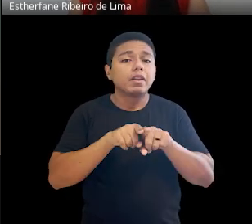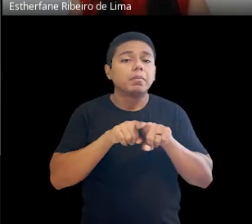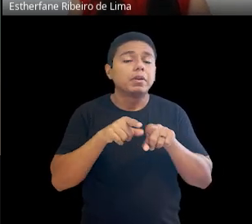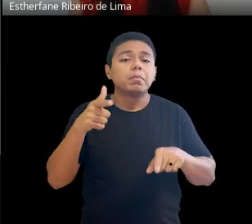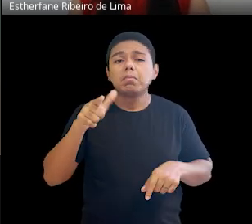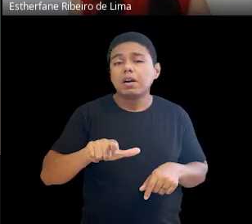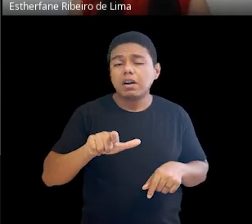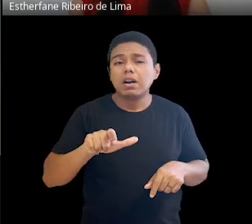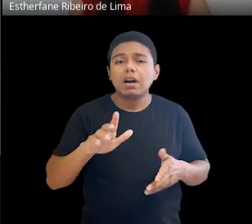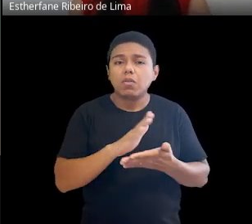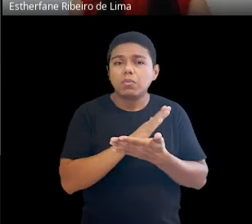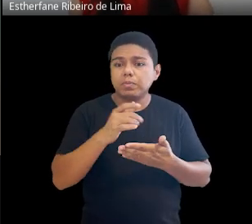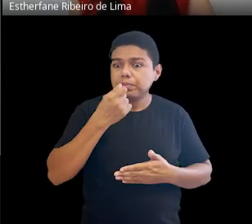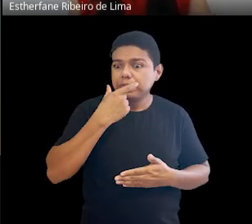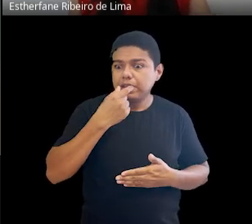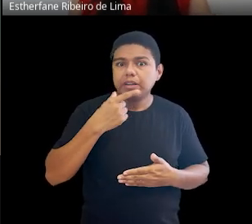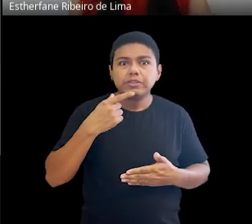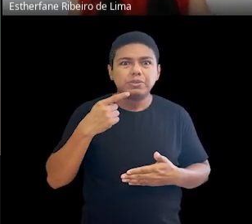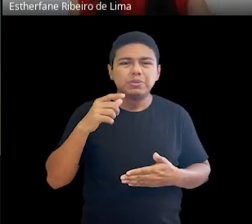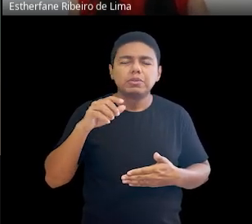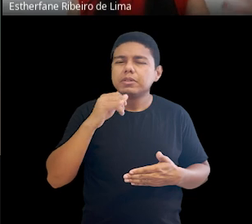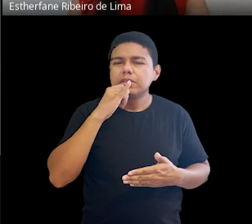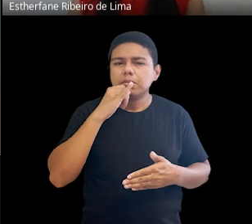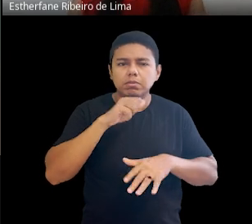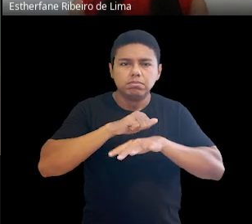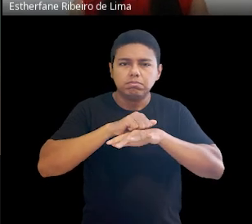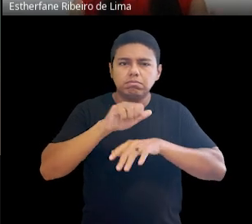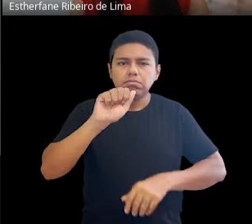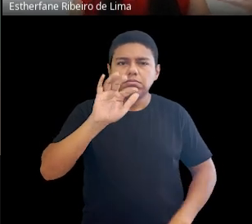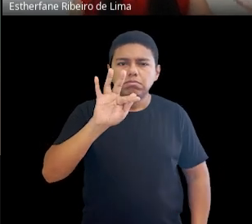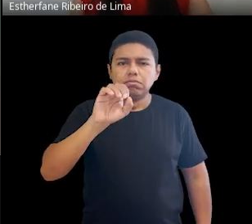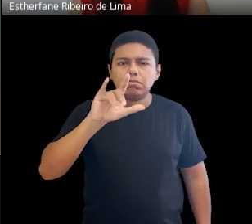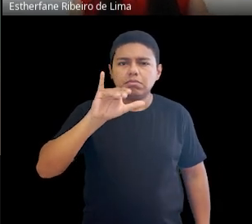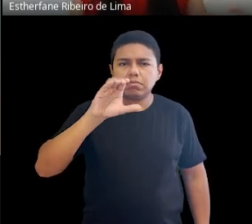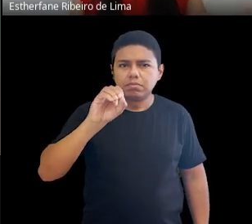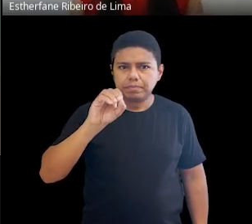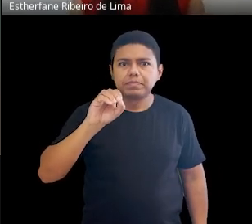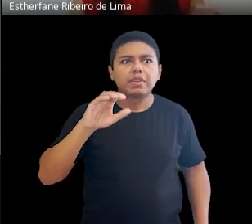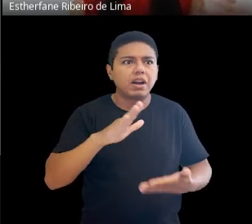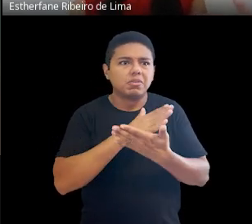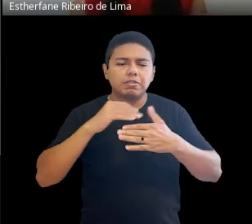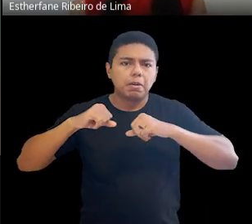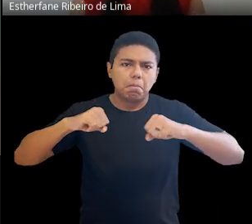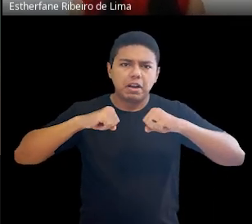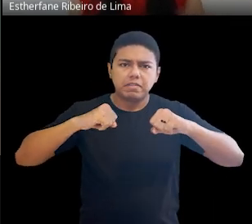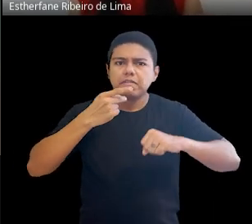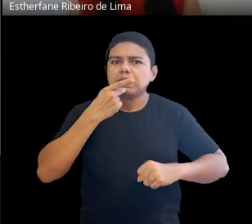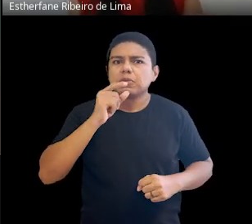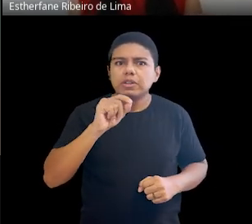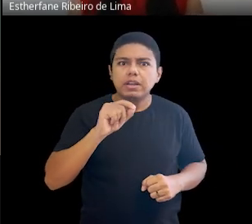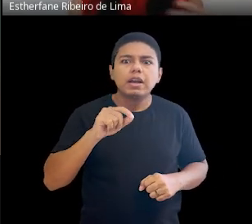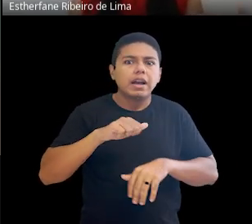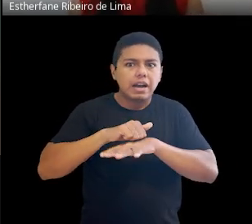algumas medicações, como, por exemplo, o ácido fólico, que existe muito esses debates a respeito que o ácido fólico, ele